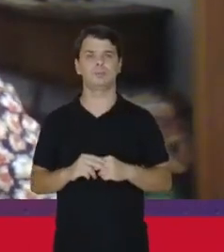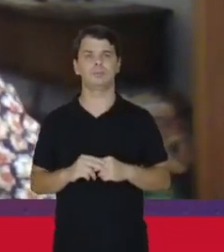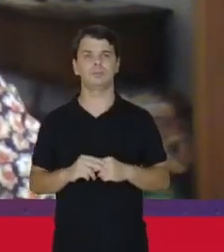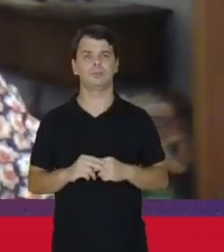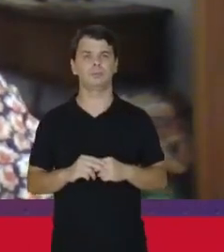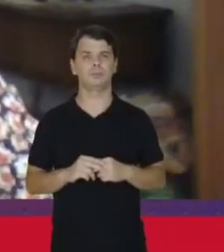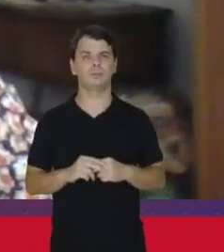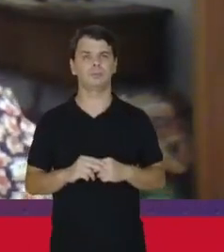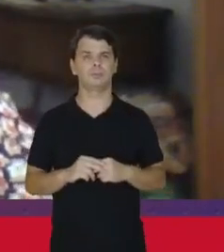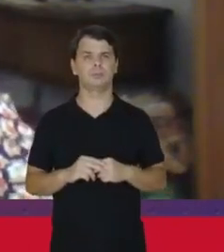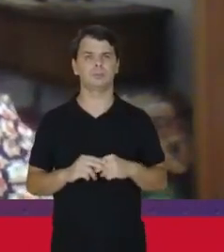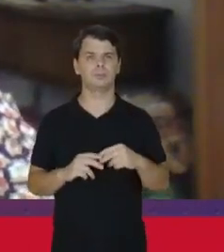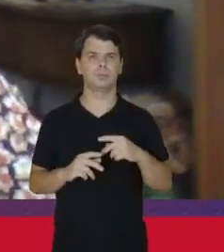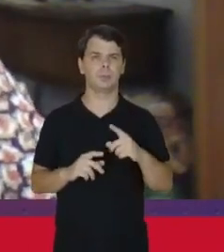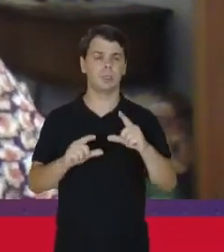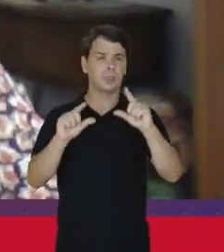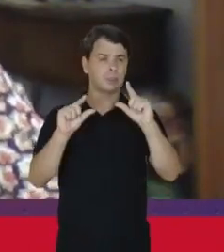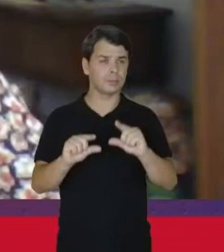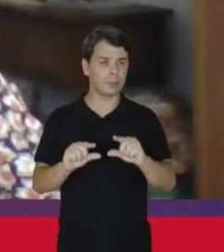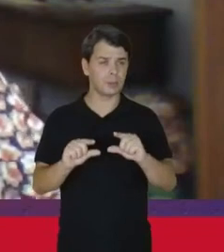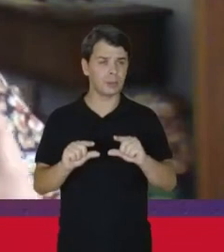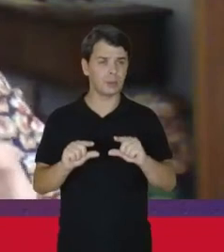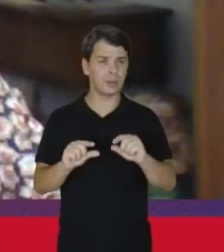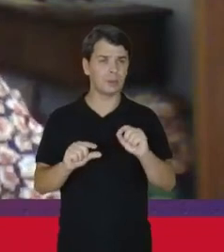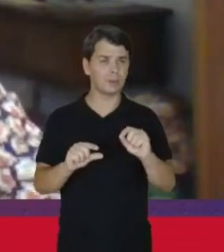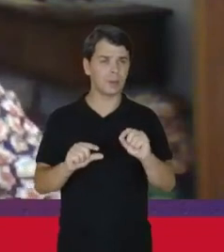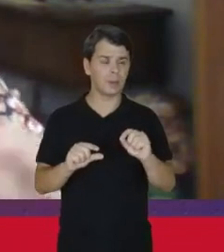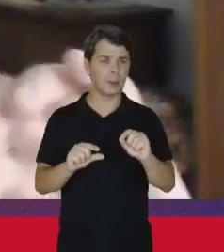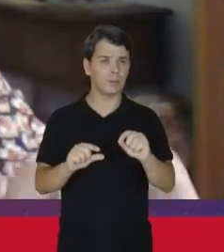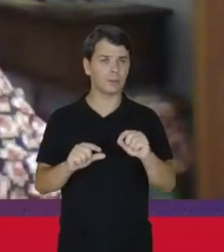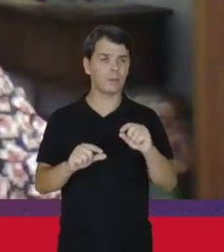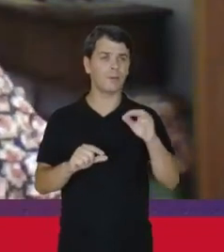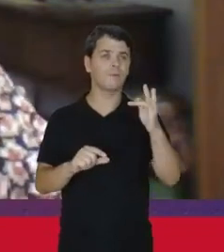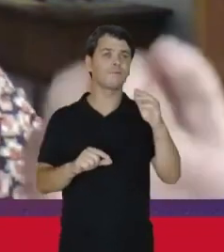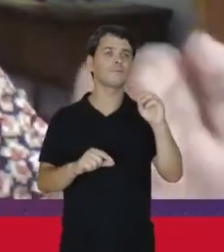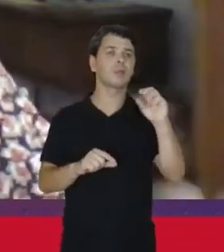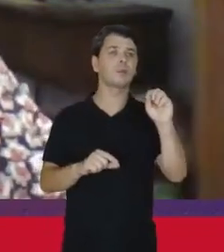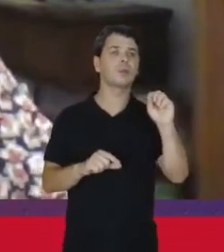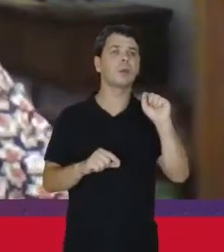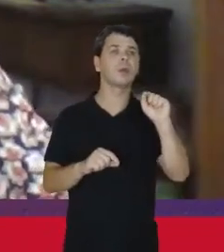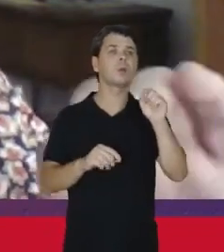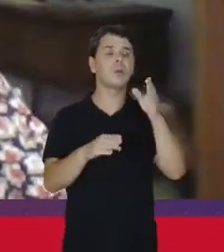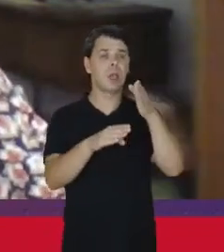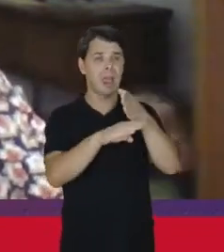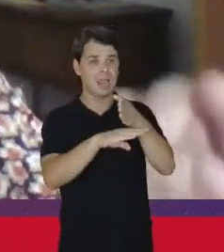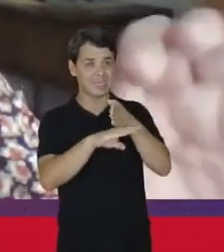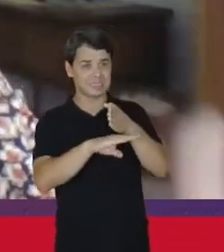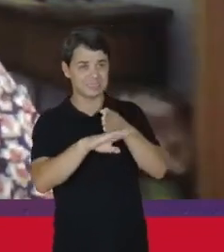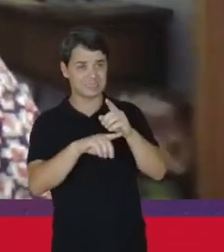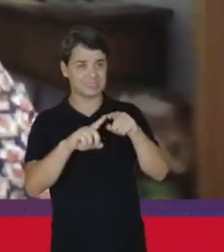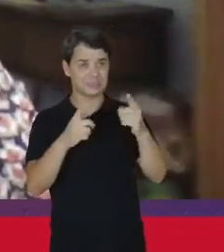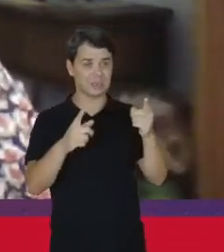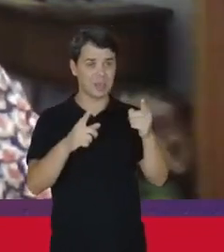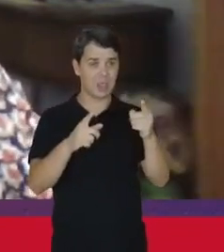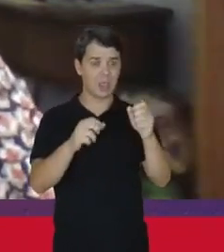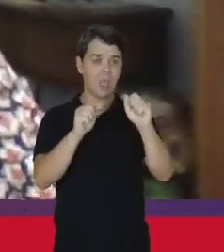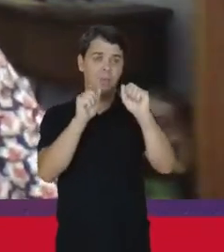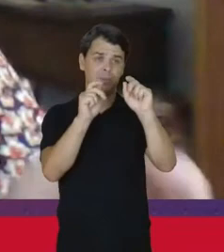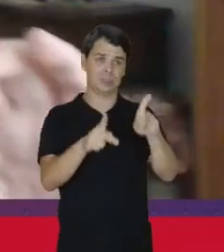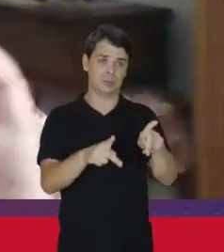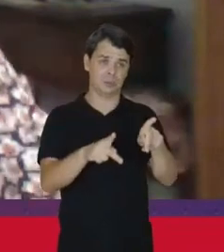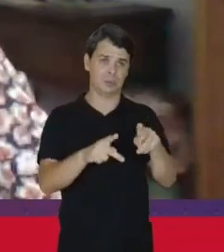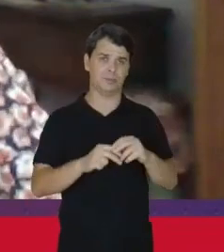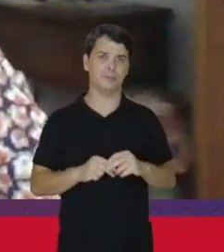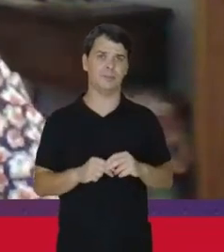a idade mínima é o fator que determina o acesso a benefício da